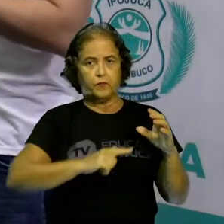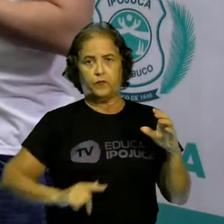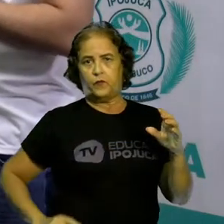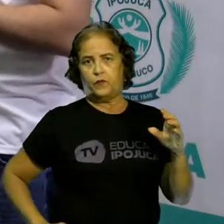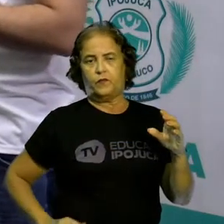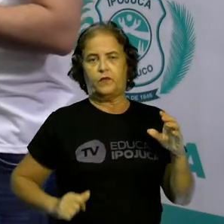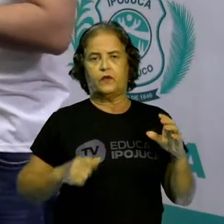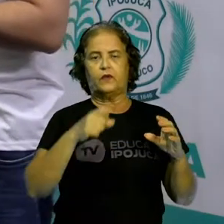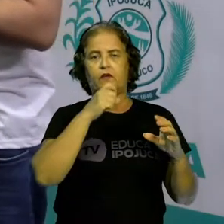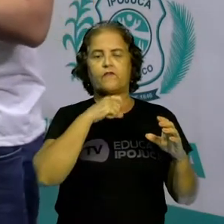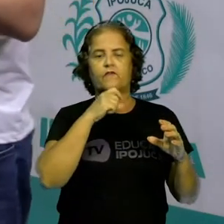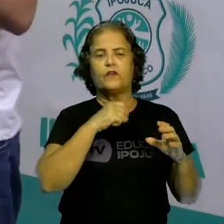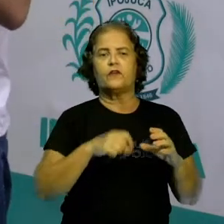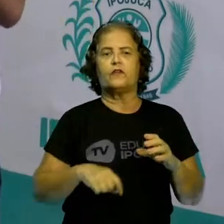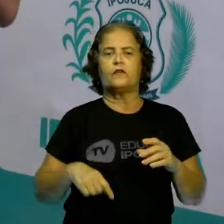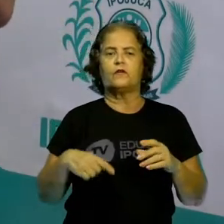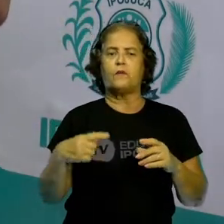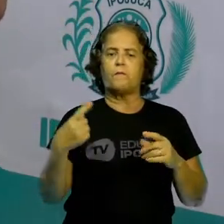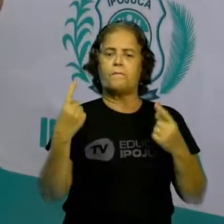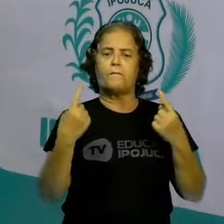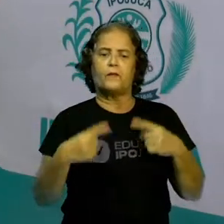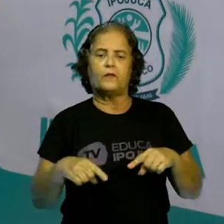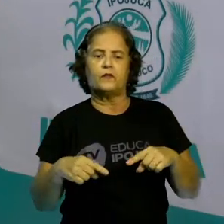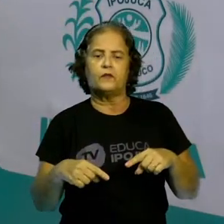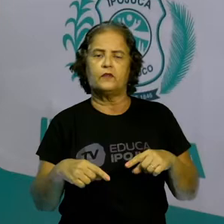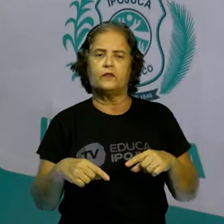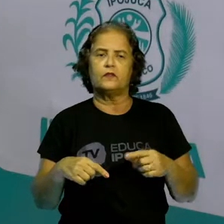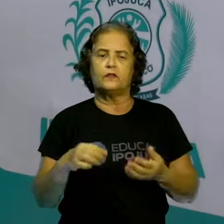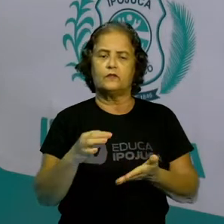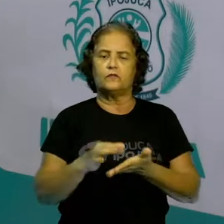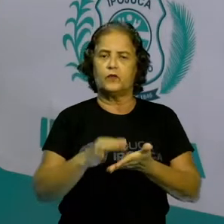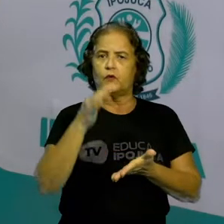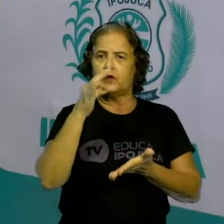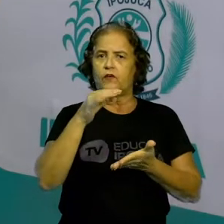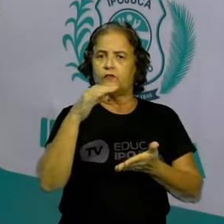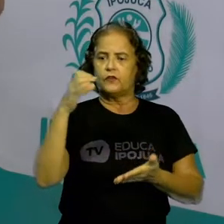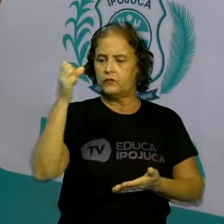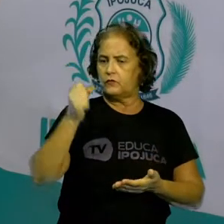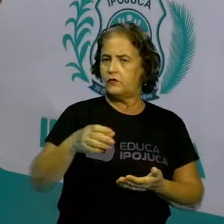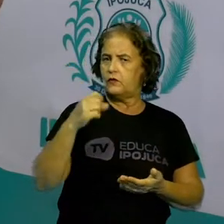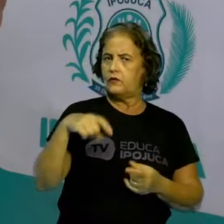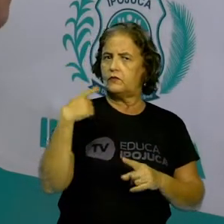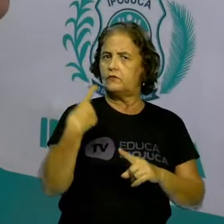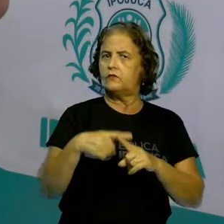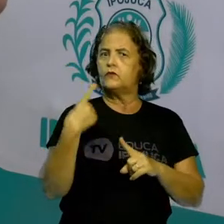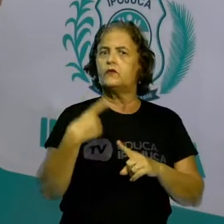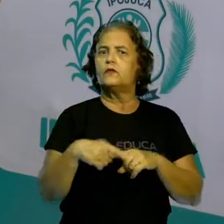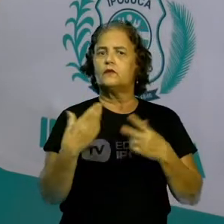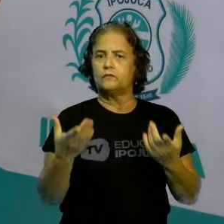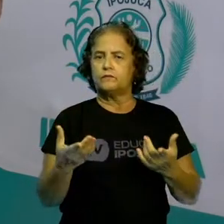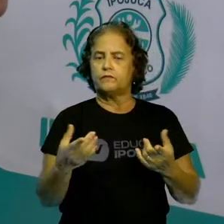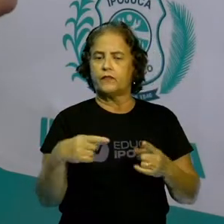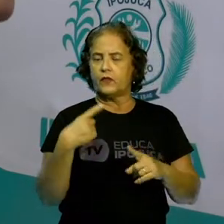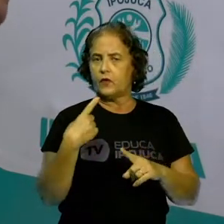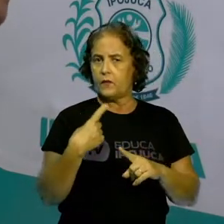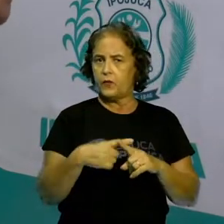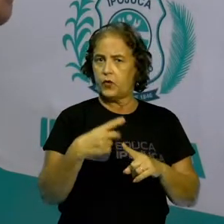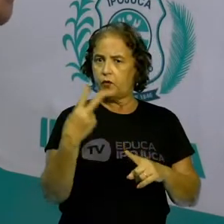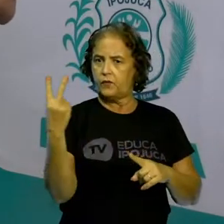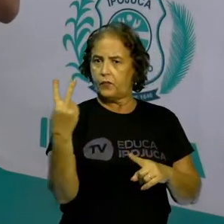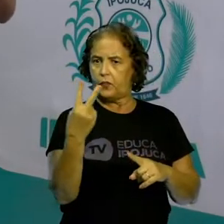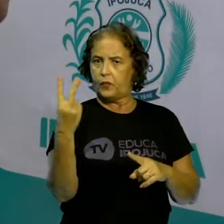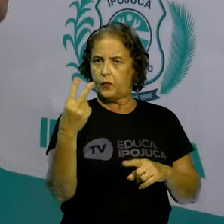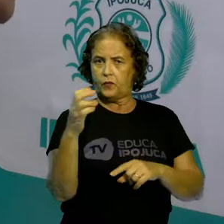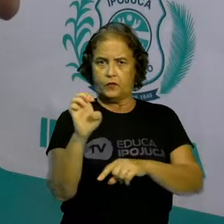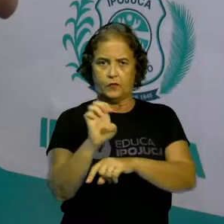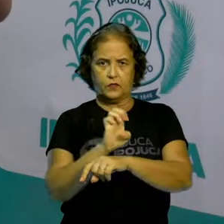café com leite. Tá certo? Por que política do café com leite? Porque nesse período, dois estados, tá bom? Dois